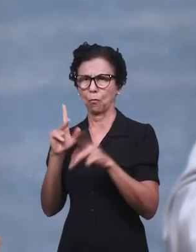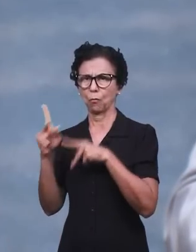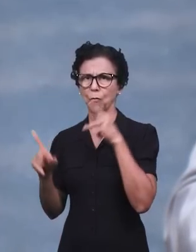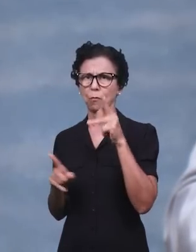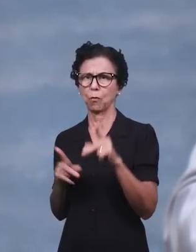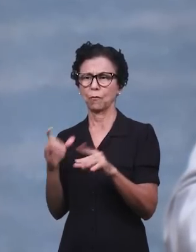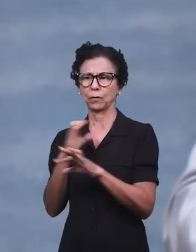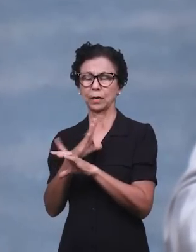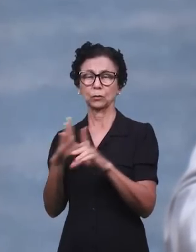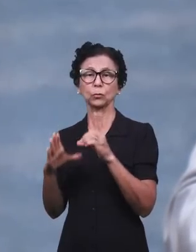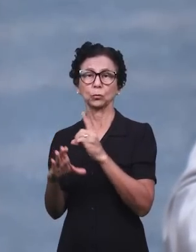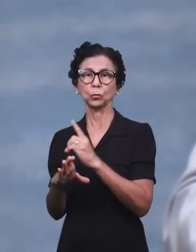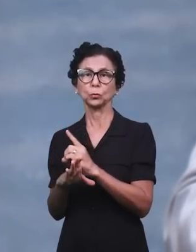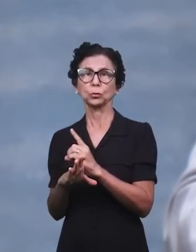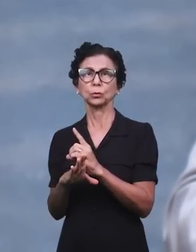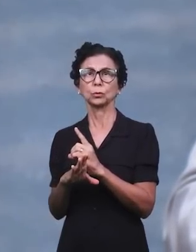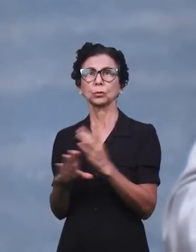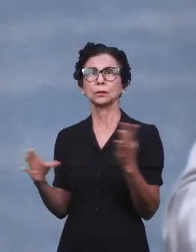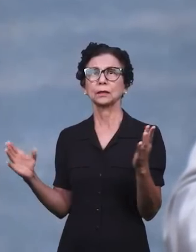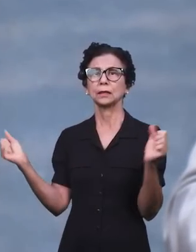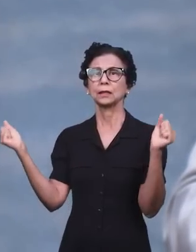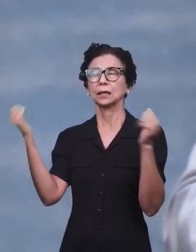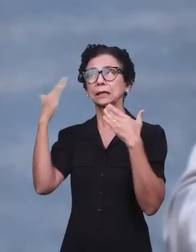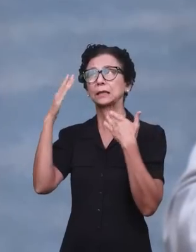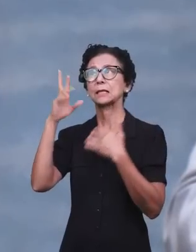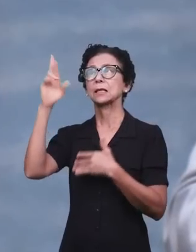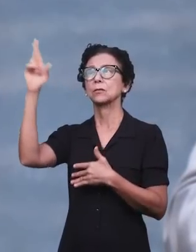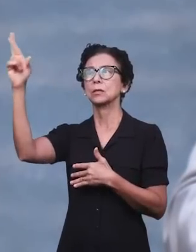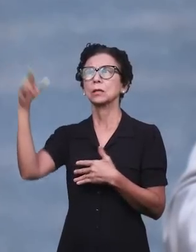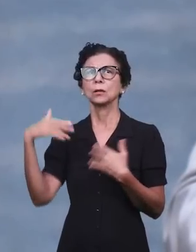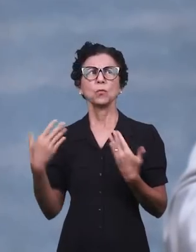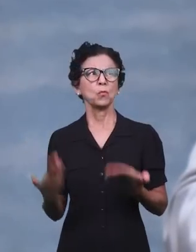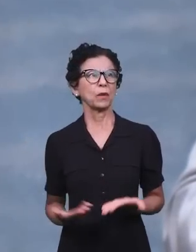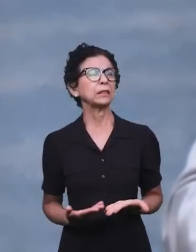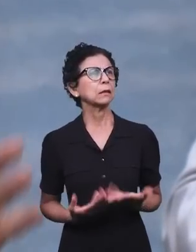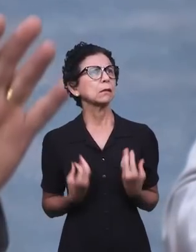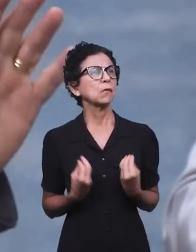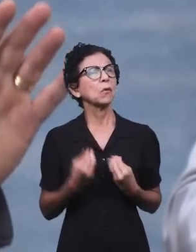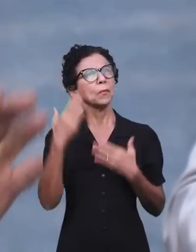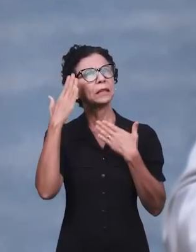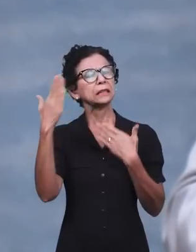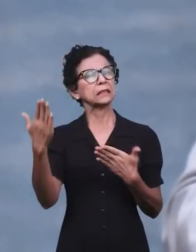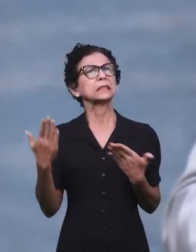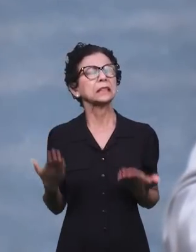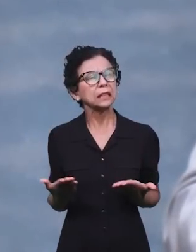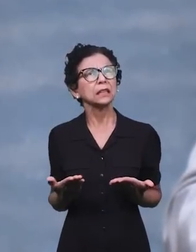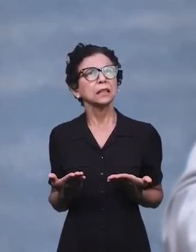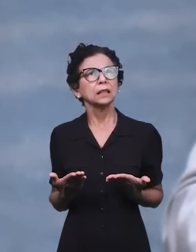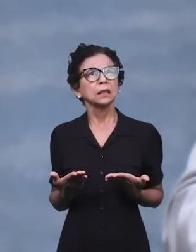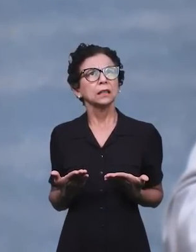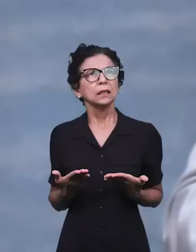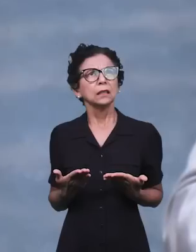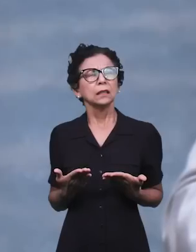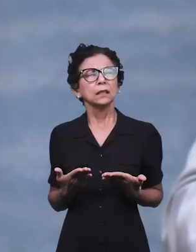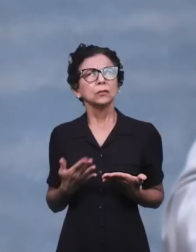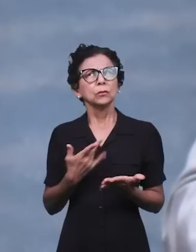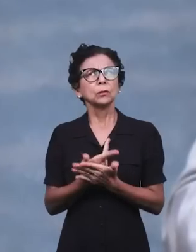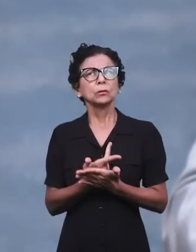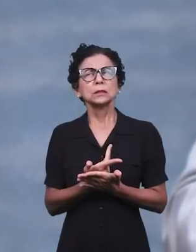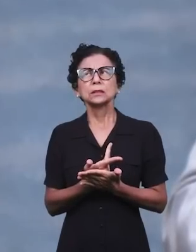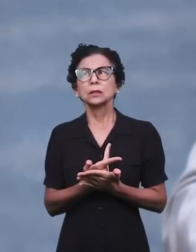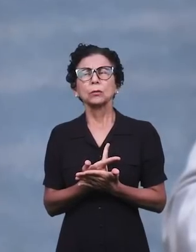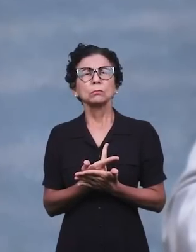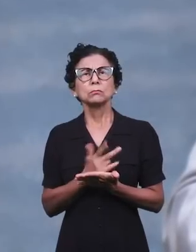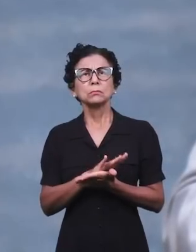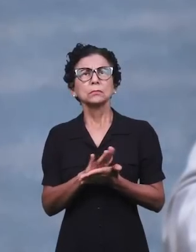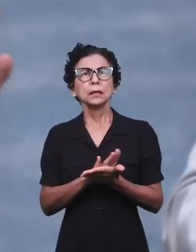racionalmente é uma coisa esquisita, né? Vai fazer um culto de ação de graças, vamos dizer. Um culto de glorificação. Nós vamos ter até um culto